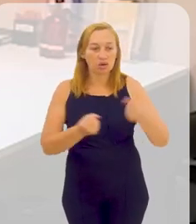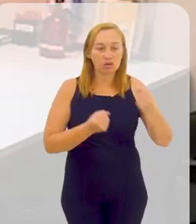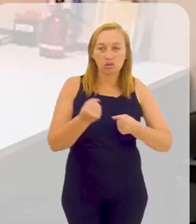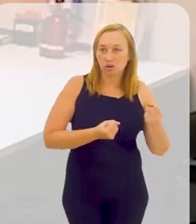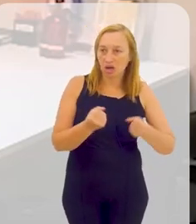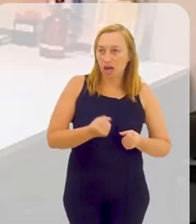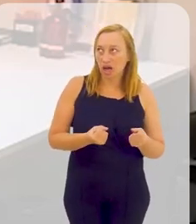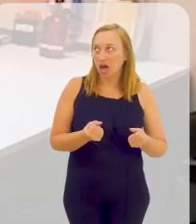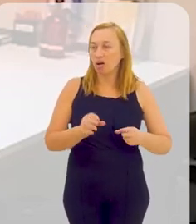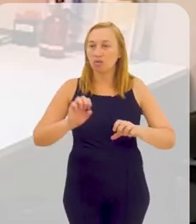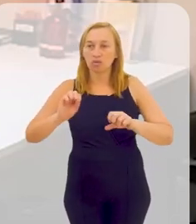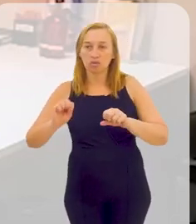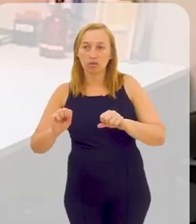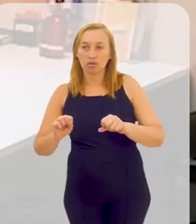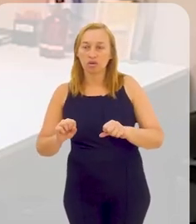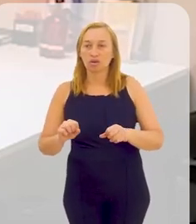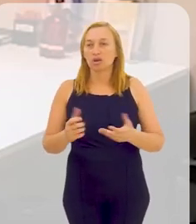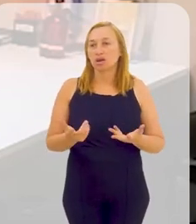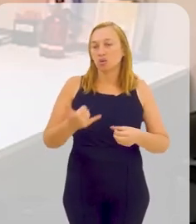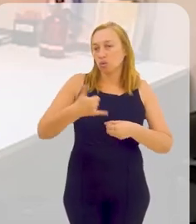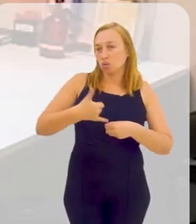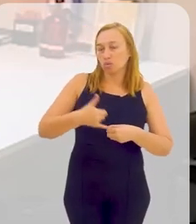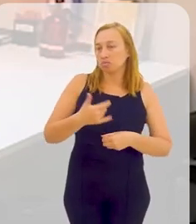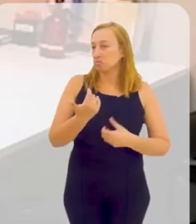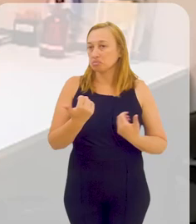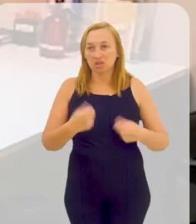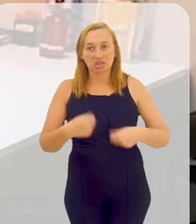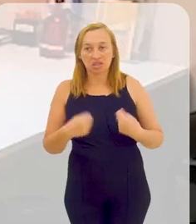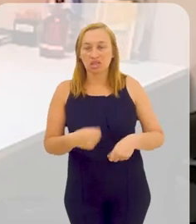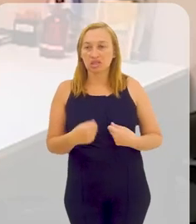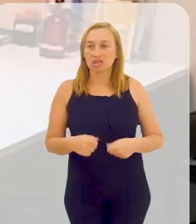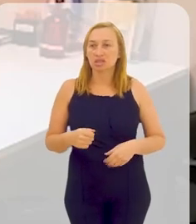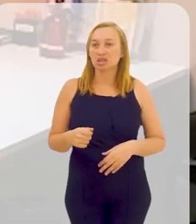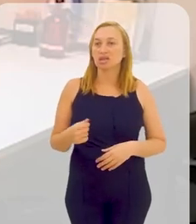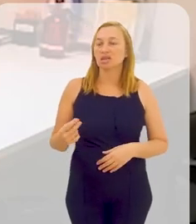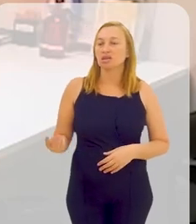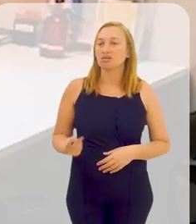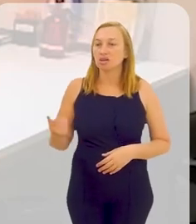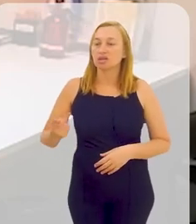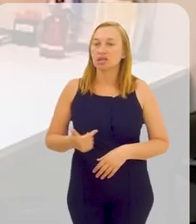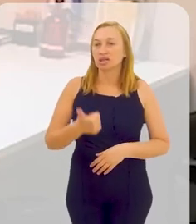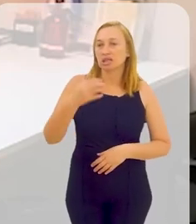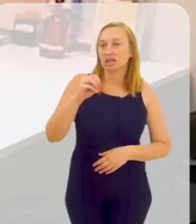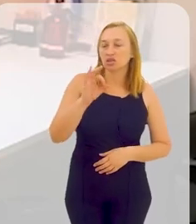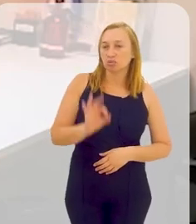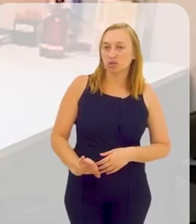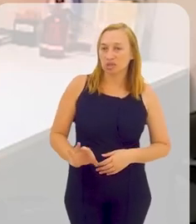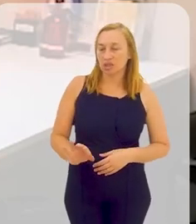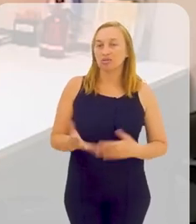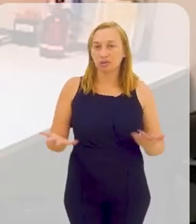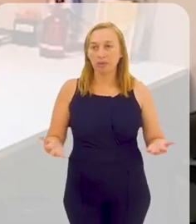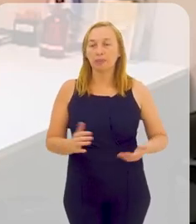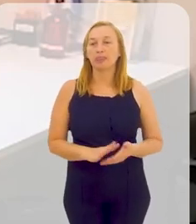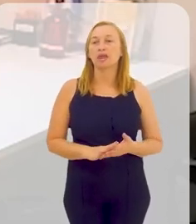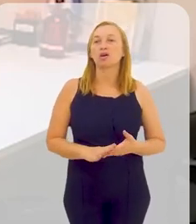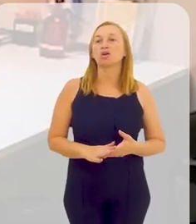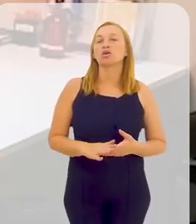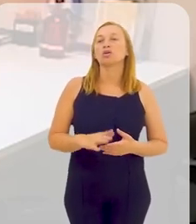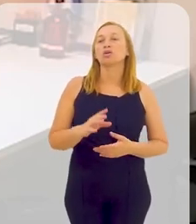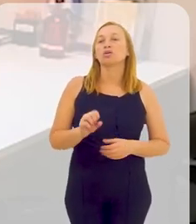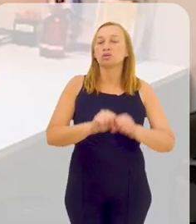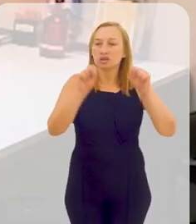o carro dá não precisa de combustível como carro dá né e não desvaloriza der mais de 10% no primeiro ano de vida como carro